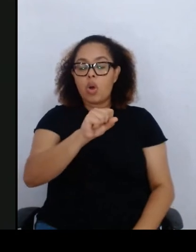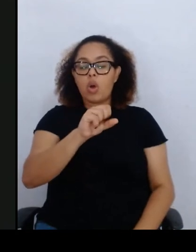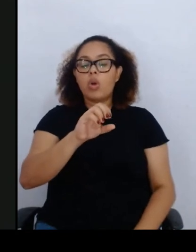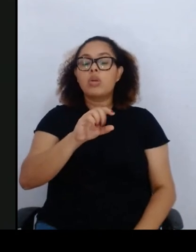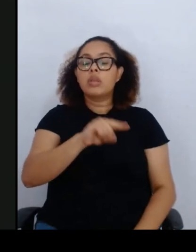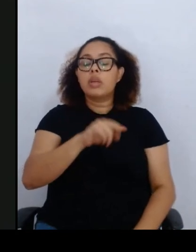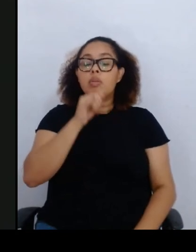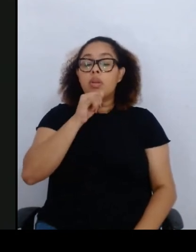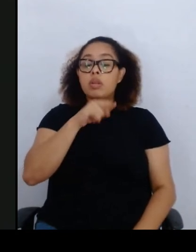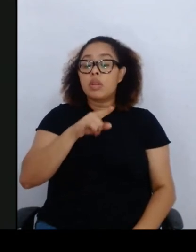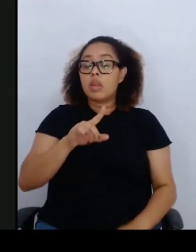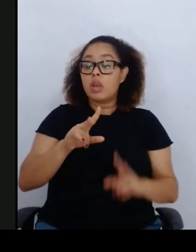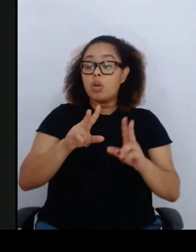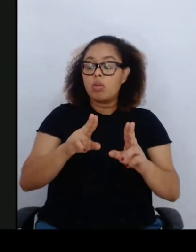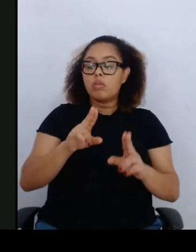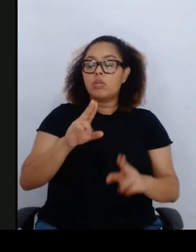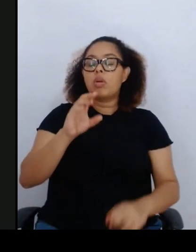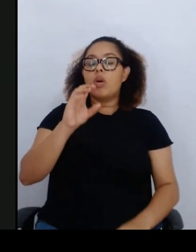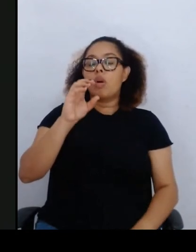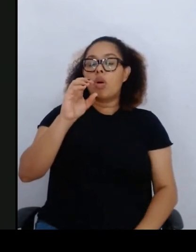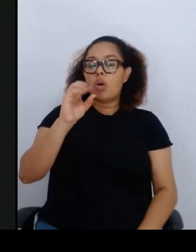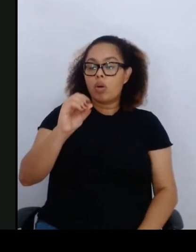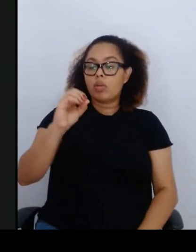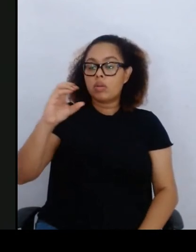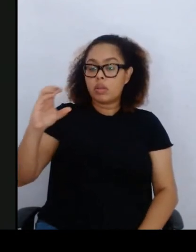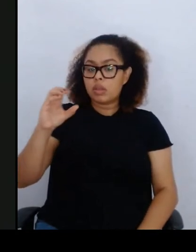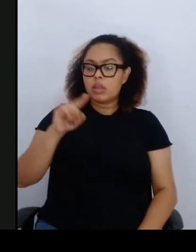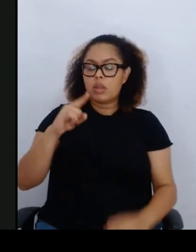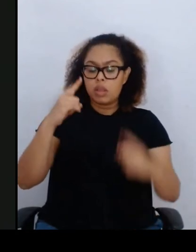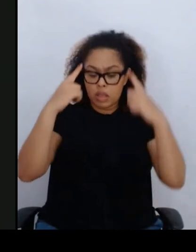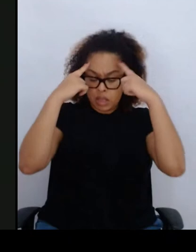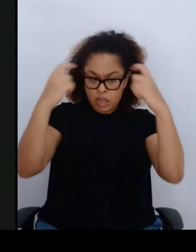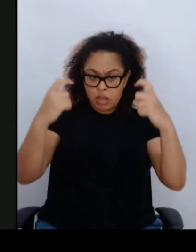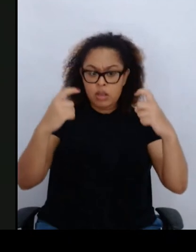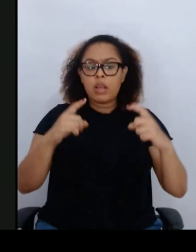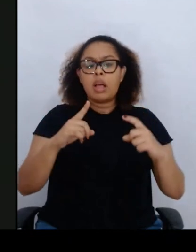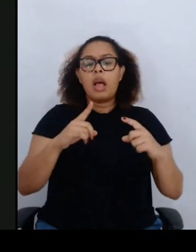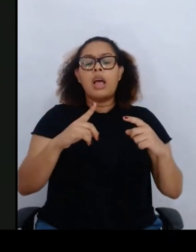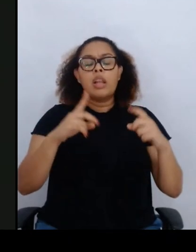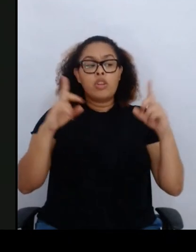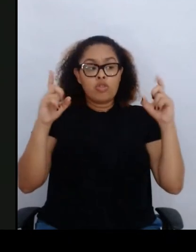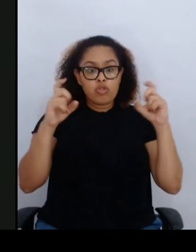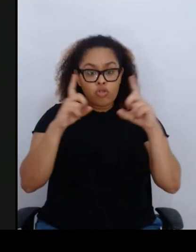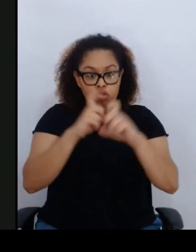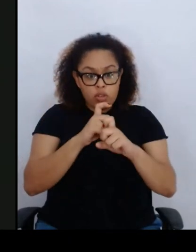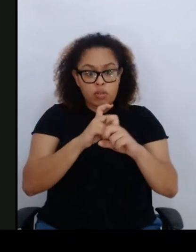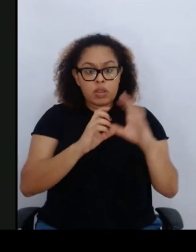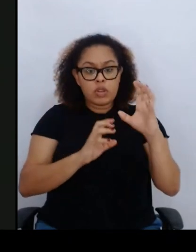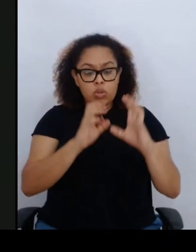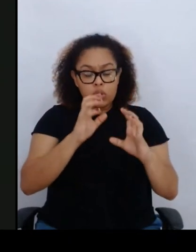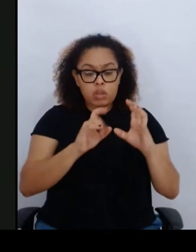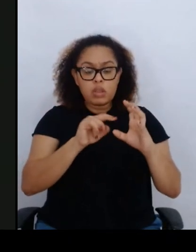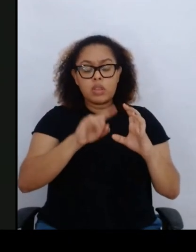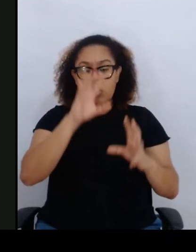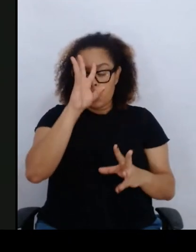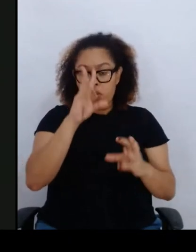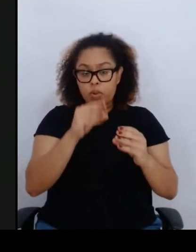ocorriam nesse período essa violência é difícil de Navegar porque ela surge de uma concepção bastante